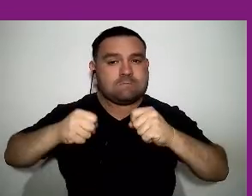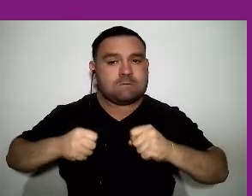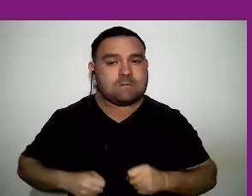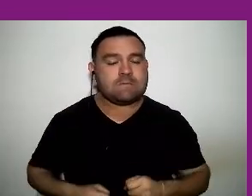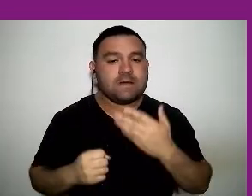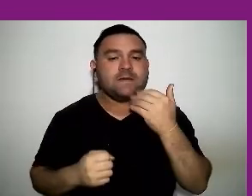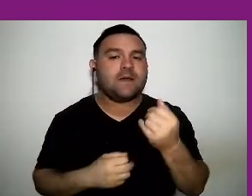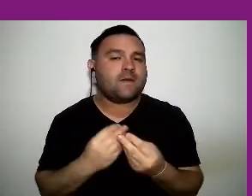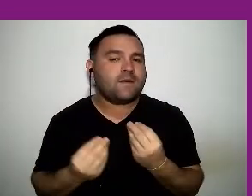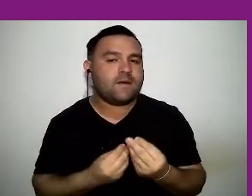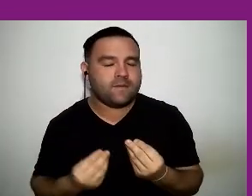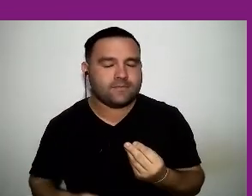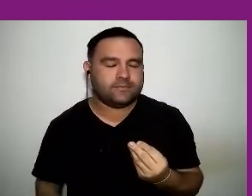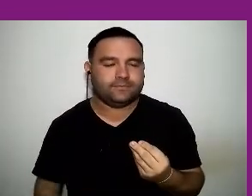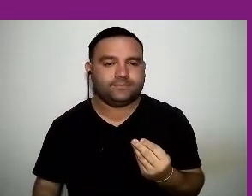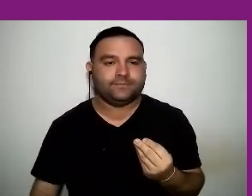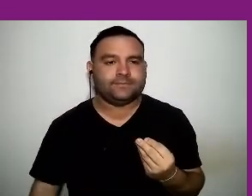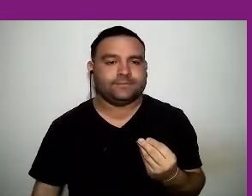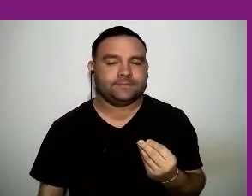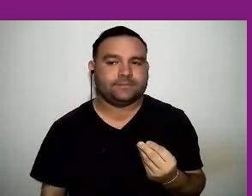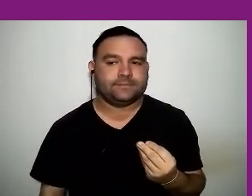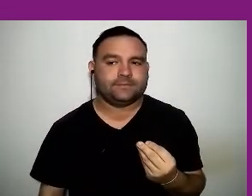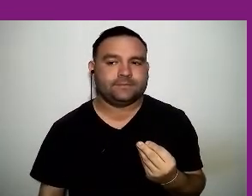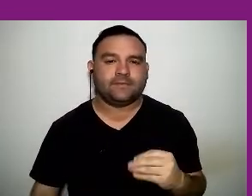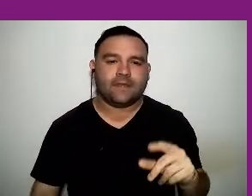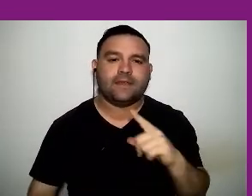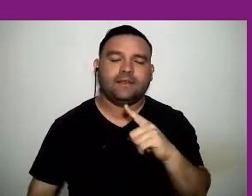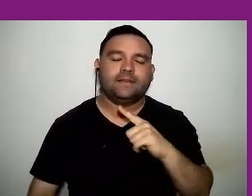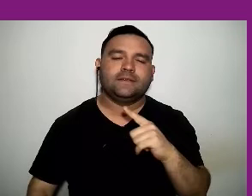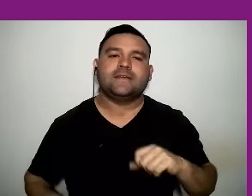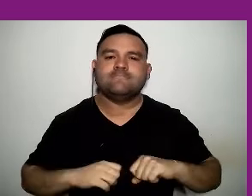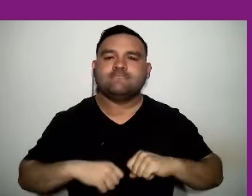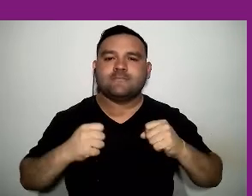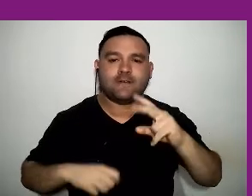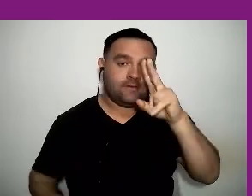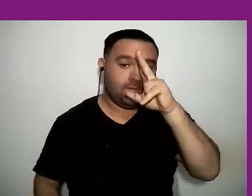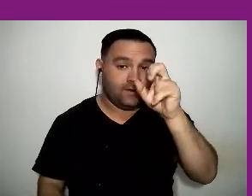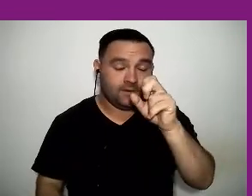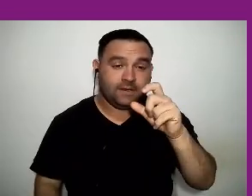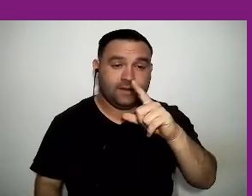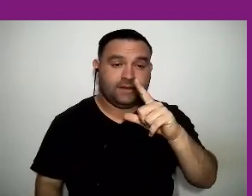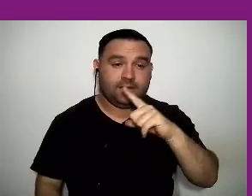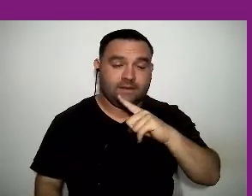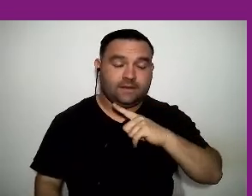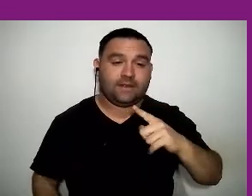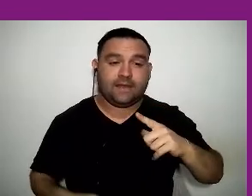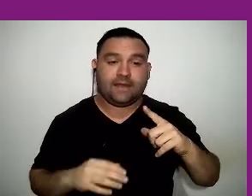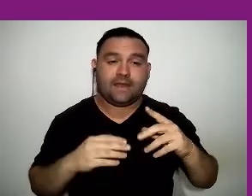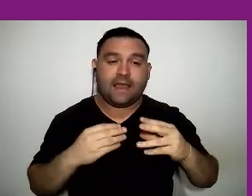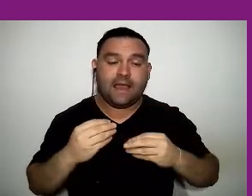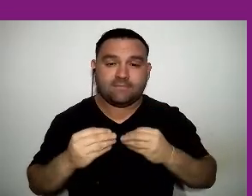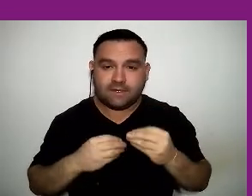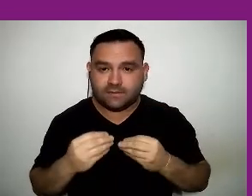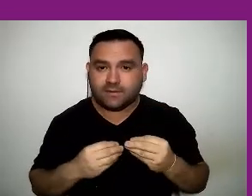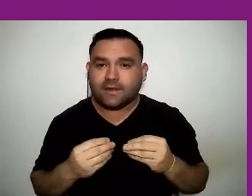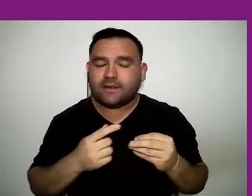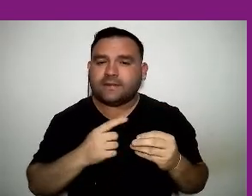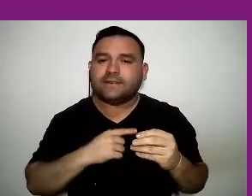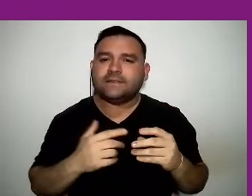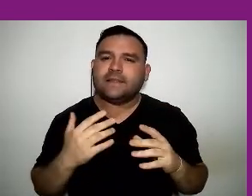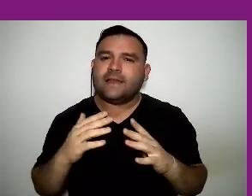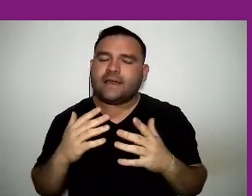colapsado e todo com uma massa de colapso grande nas bases, e ele é heterogêneo, tem áreas